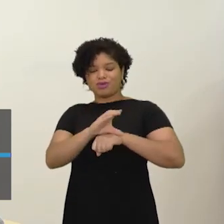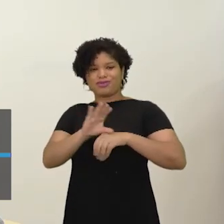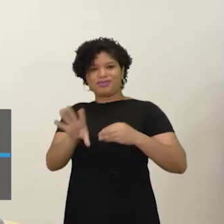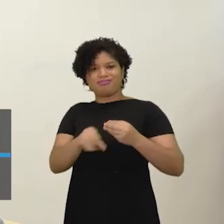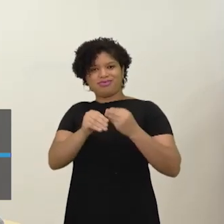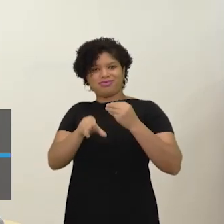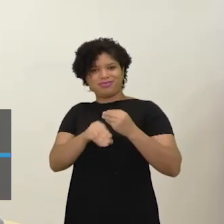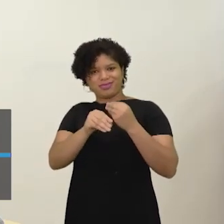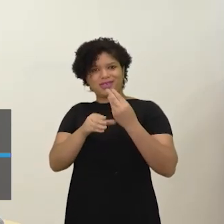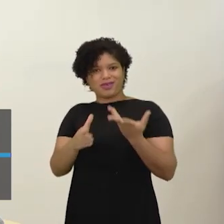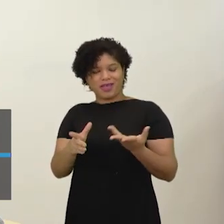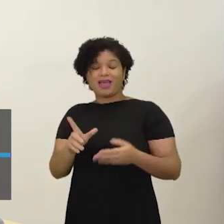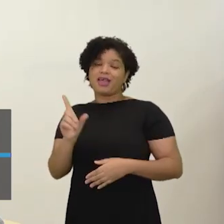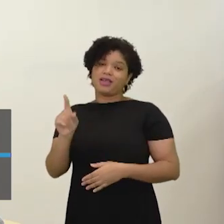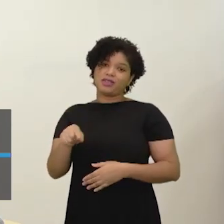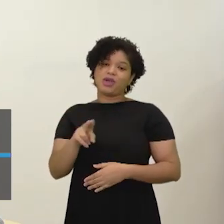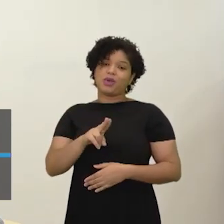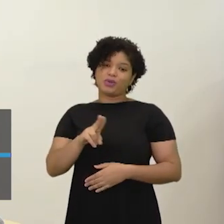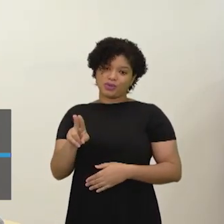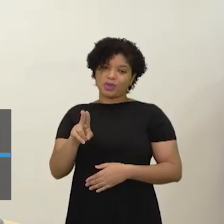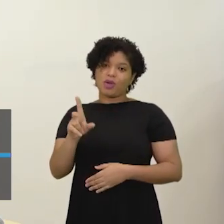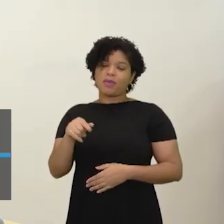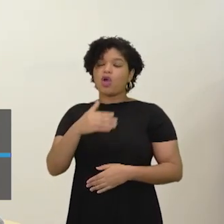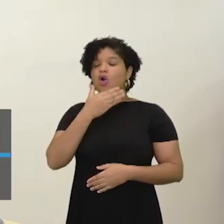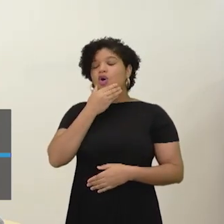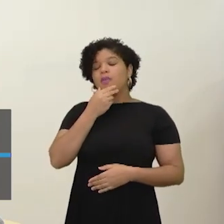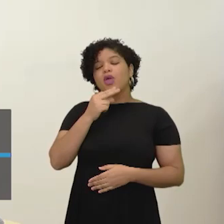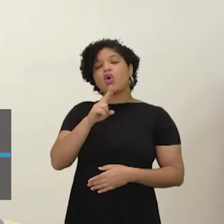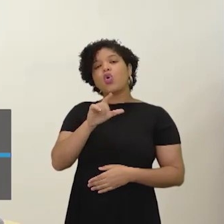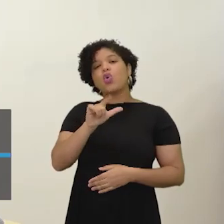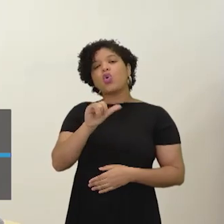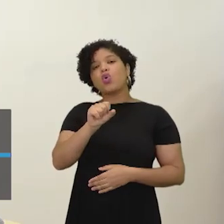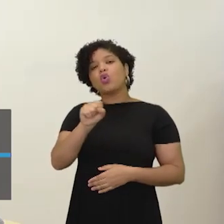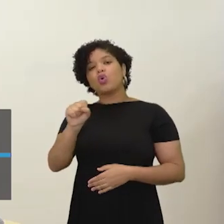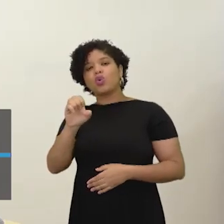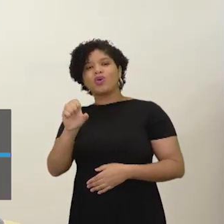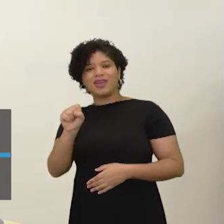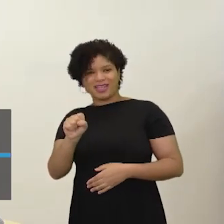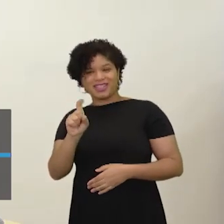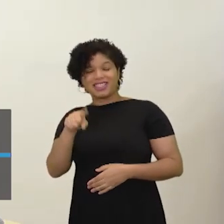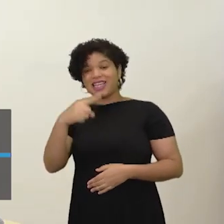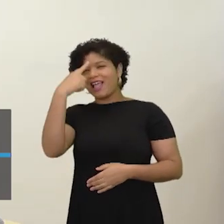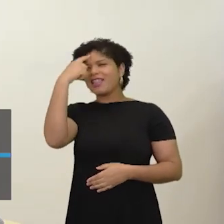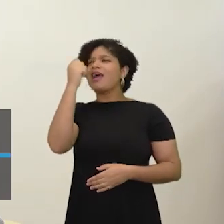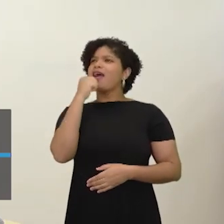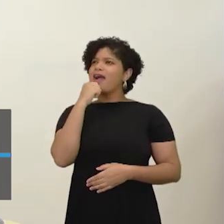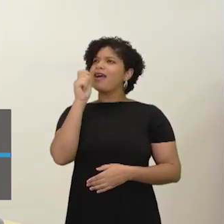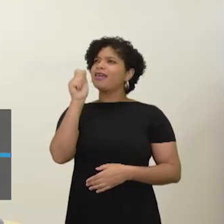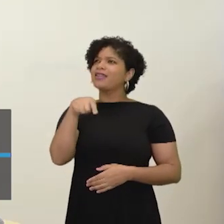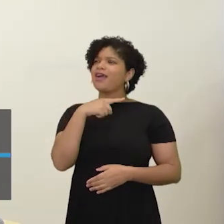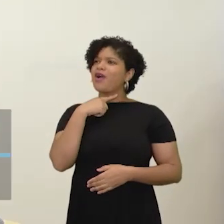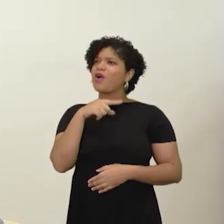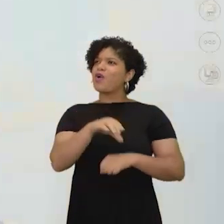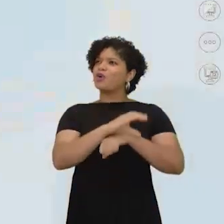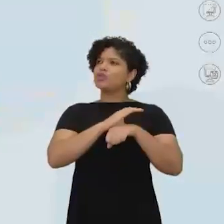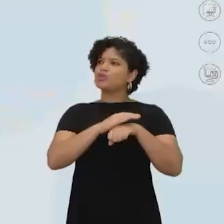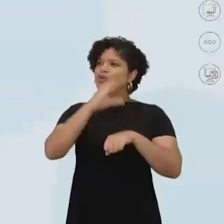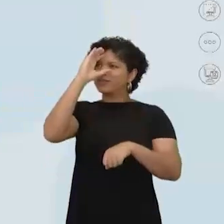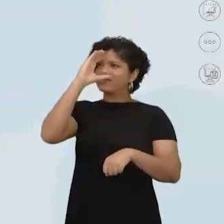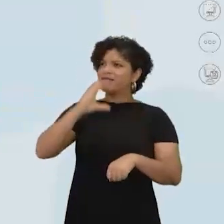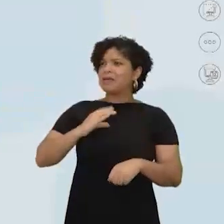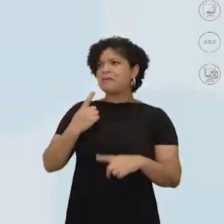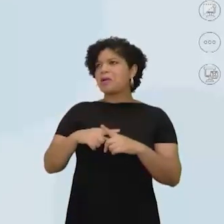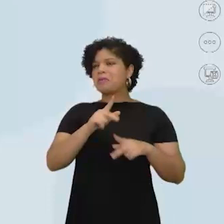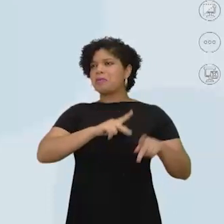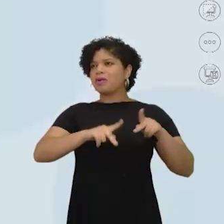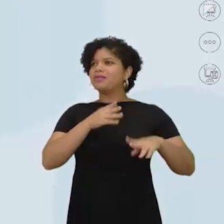Por isso, ela foi apelidada, né, por Ulisses Guimarães como a Constituição Cidadã. Então, vamos ver agora na tela quais eram, né,